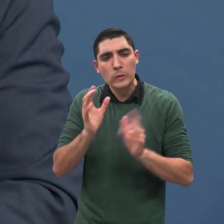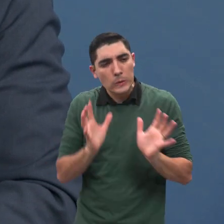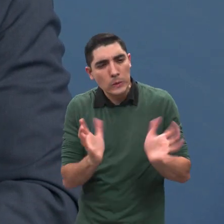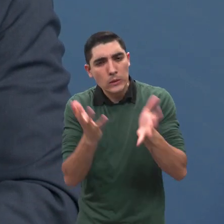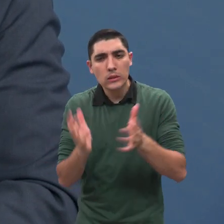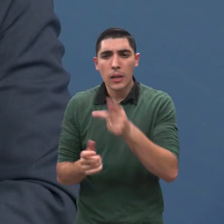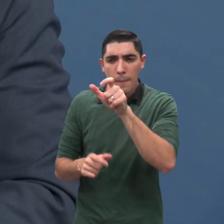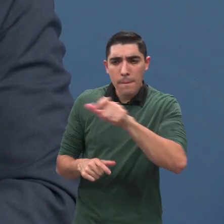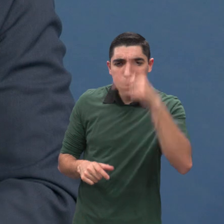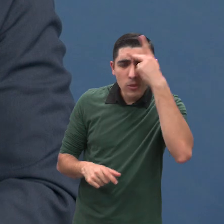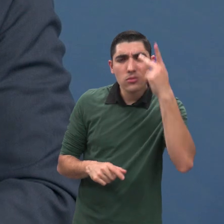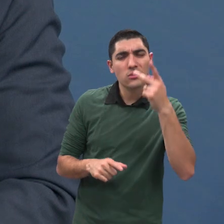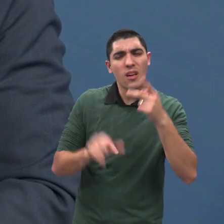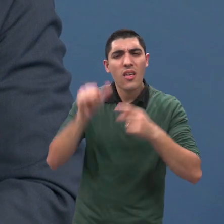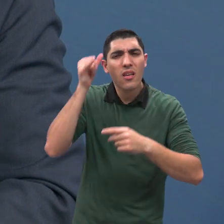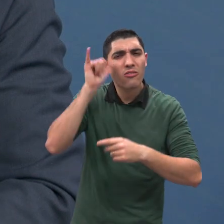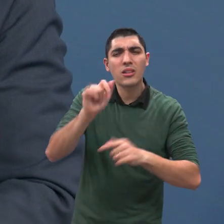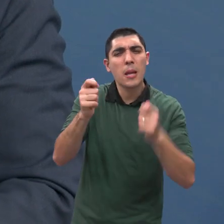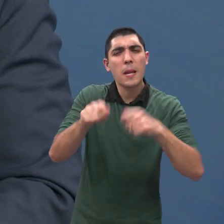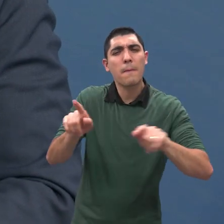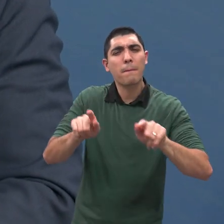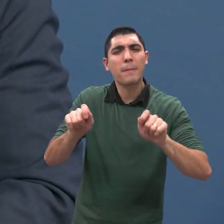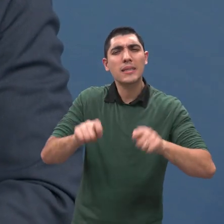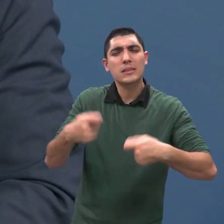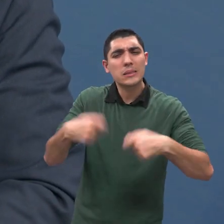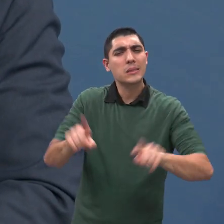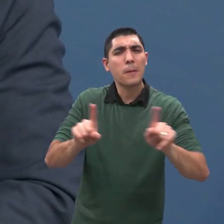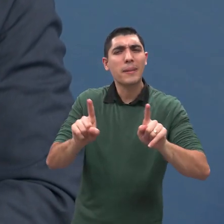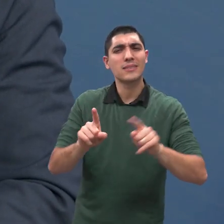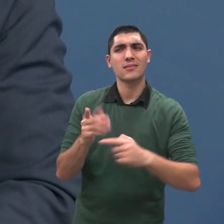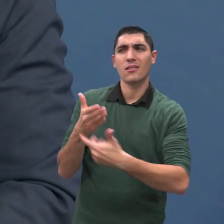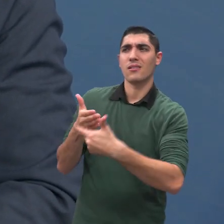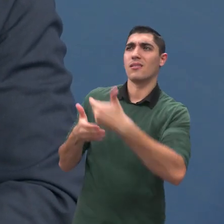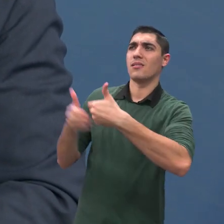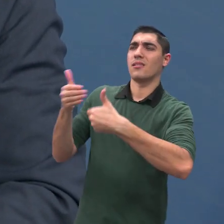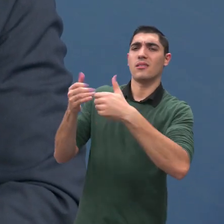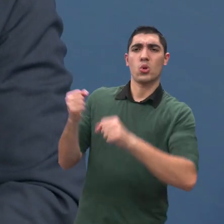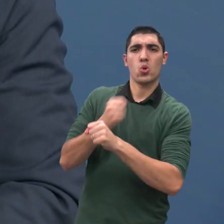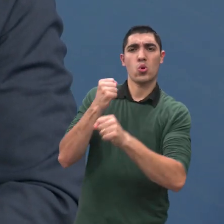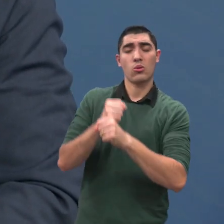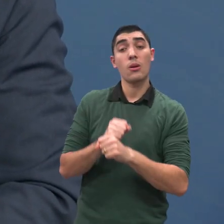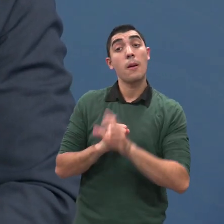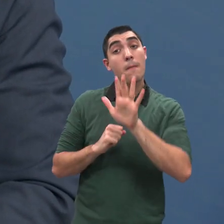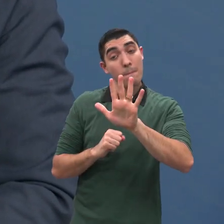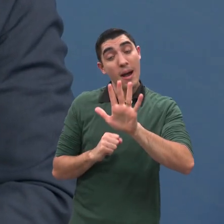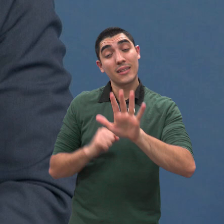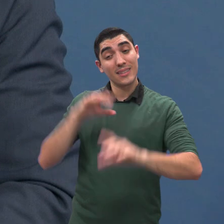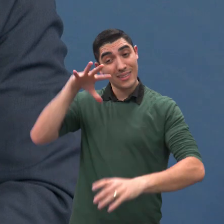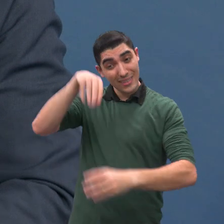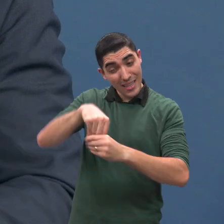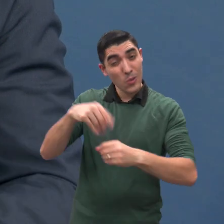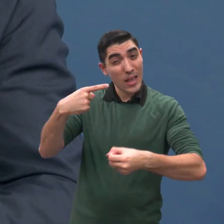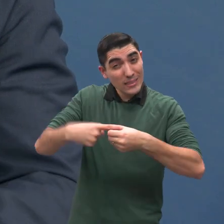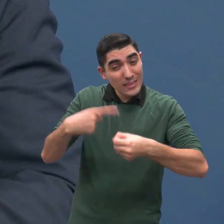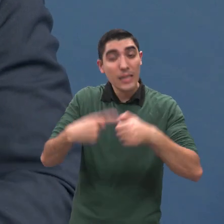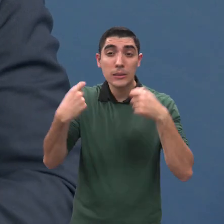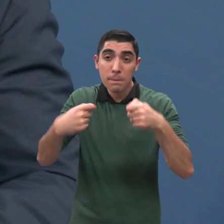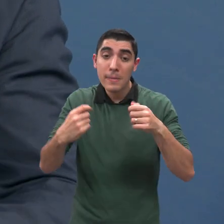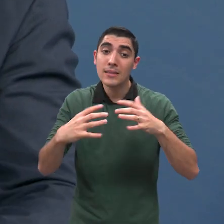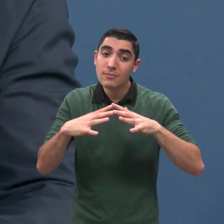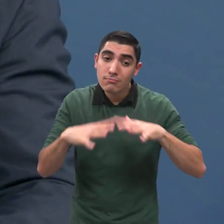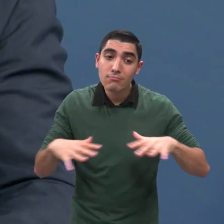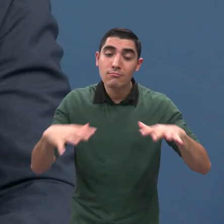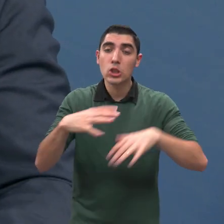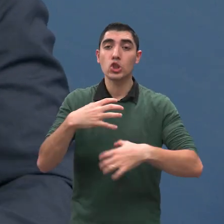construíssem o muro, os muros frontais, né? Pelo menos os muros frontais. Mas para isso você tem que oferecer segurança. Então como é que a pessoa